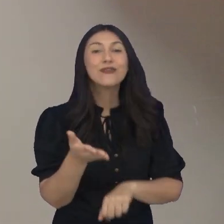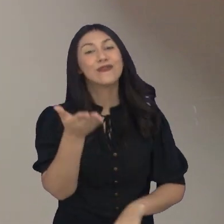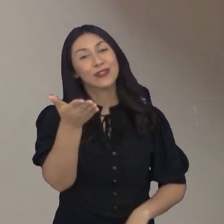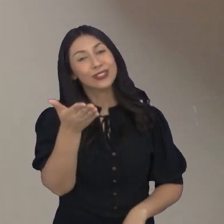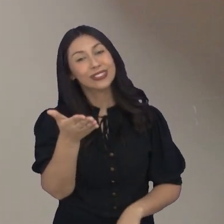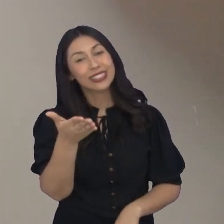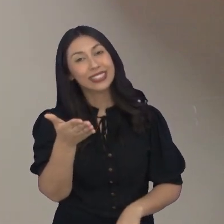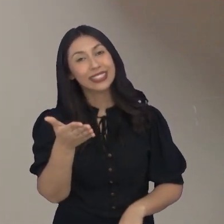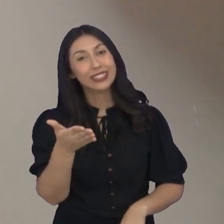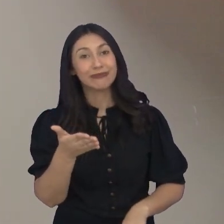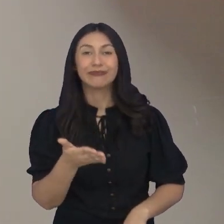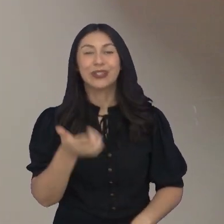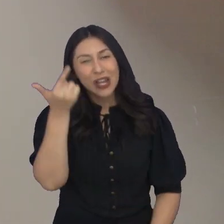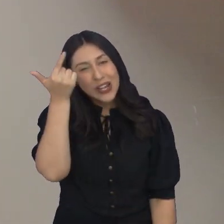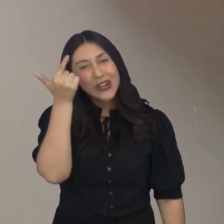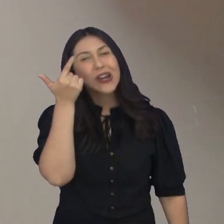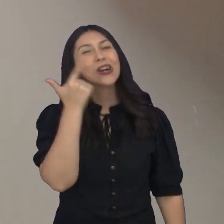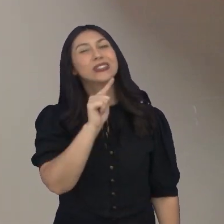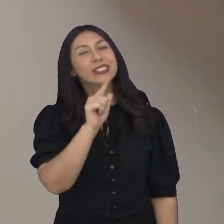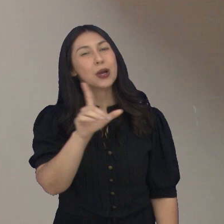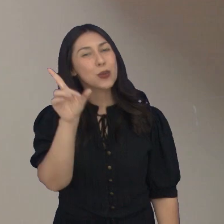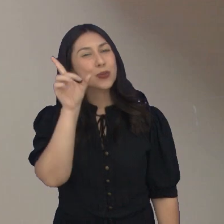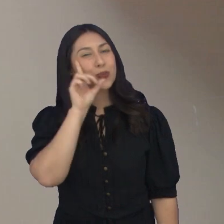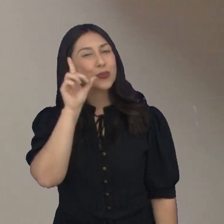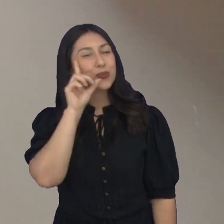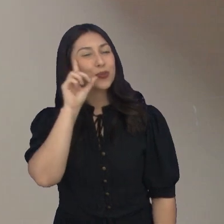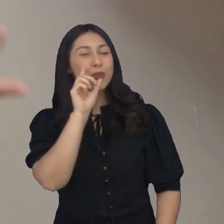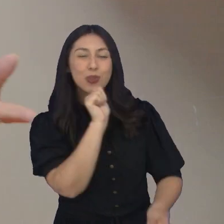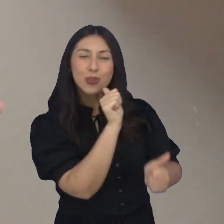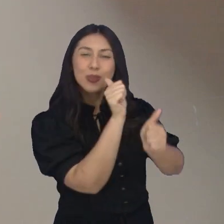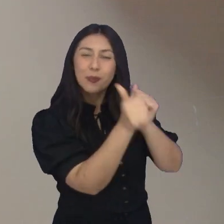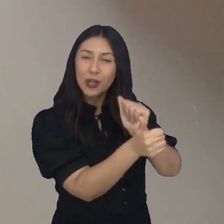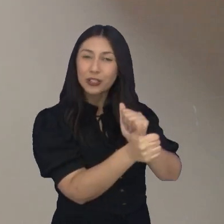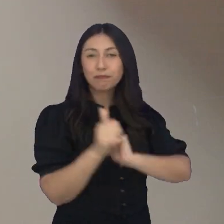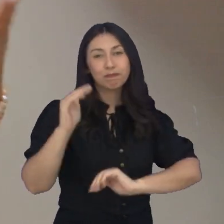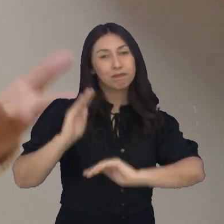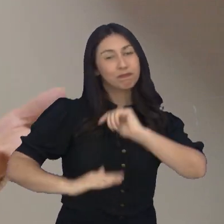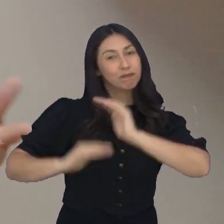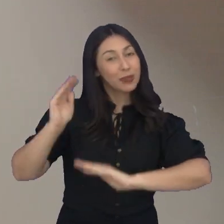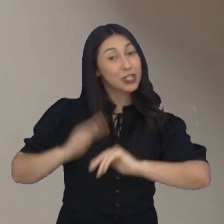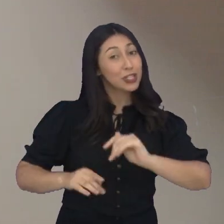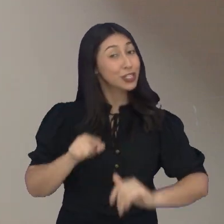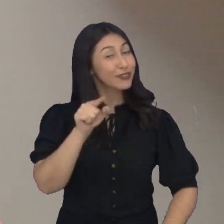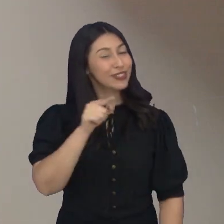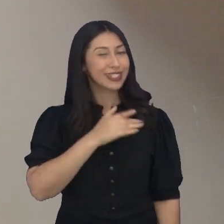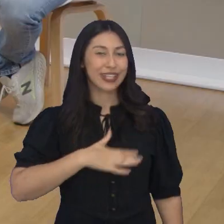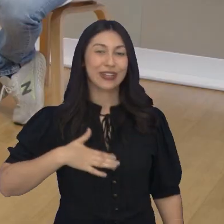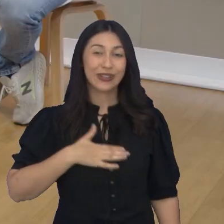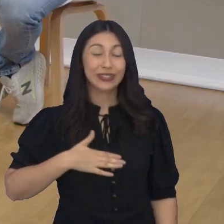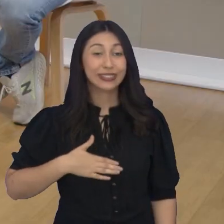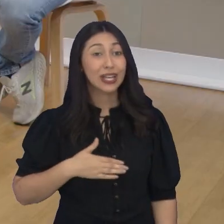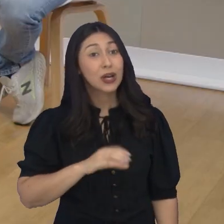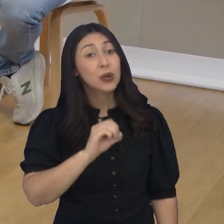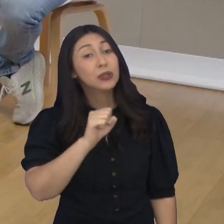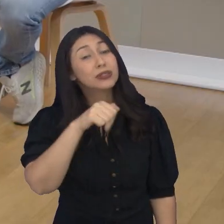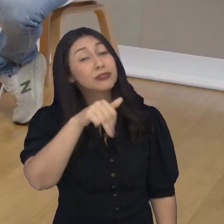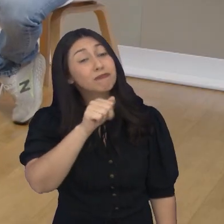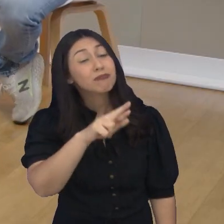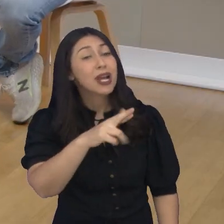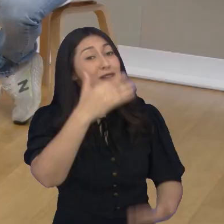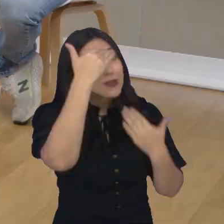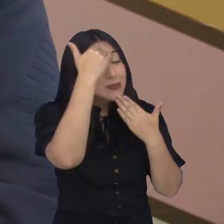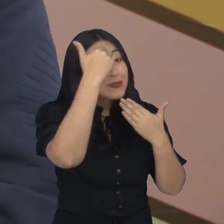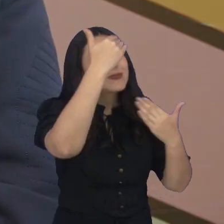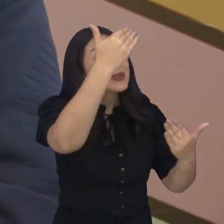tenha muito sucesso aí na sua rotina esportiva com a atividade que mais te agrada. Osmar, muito obrigada pela